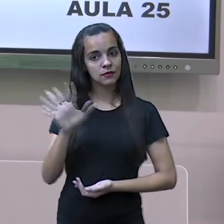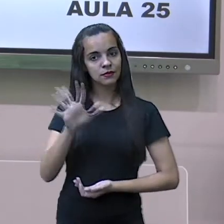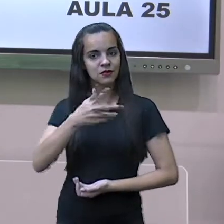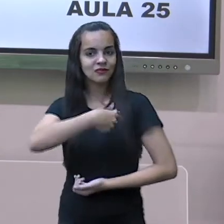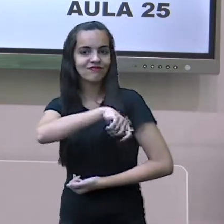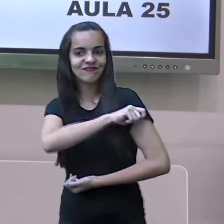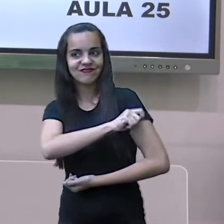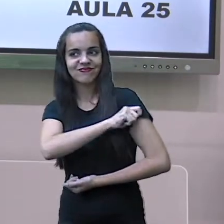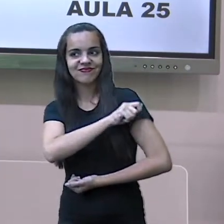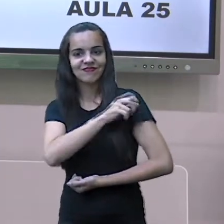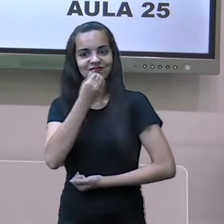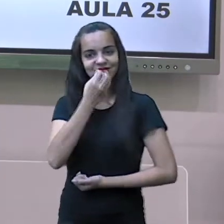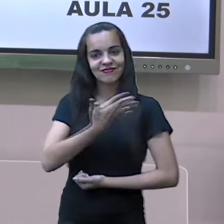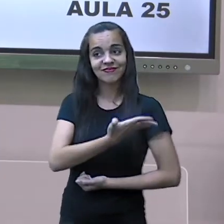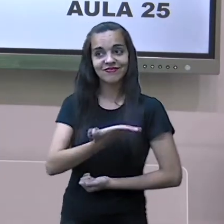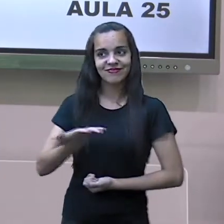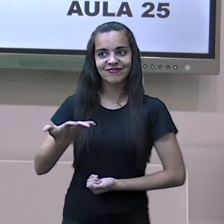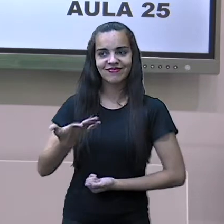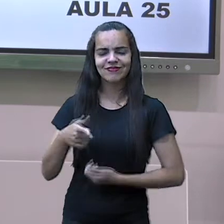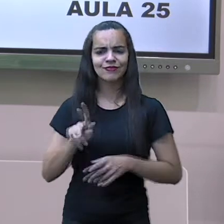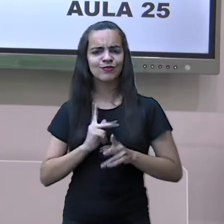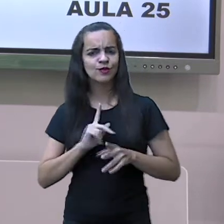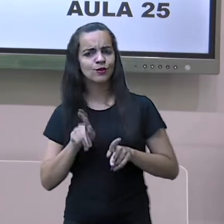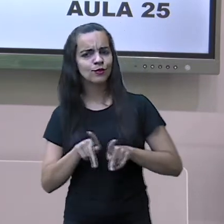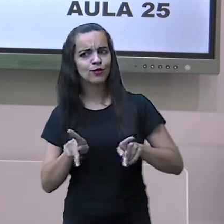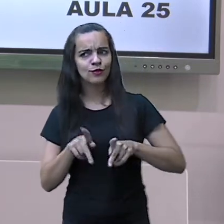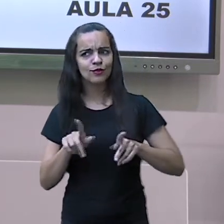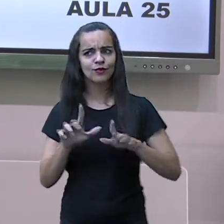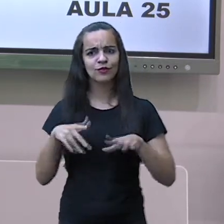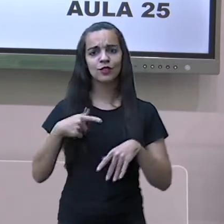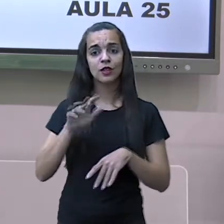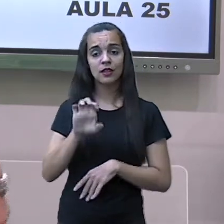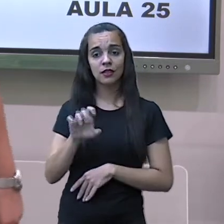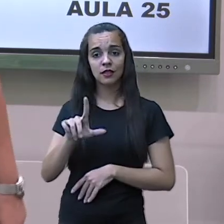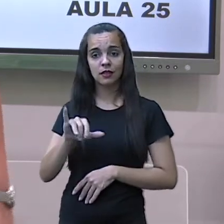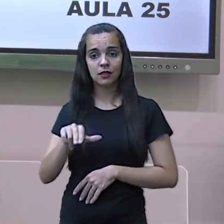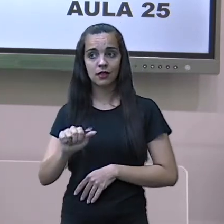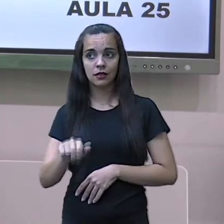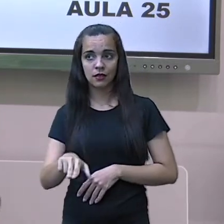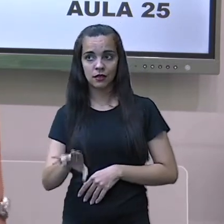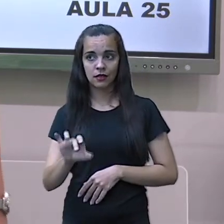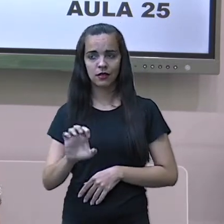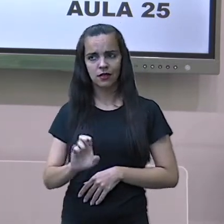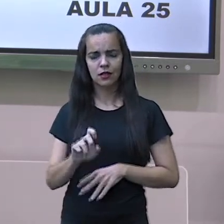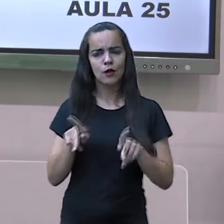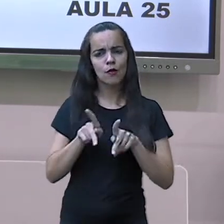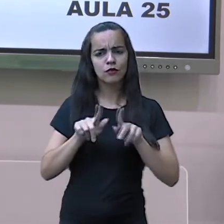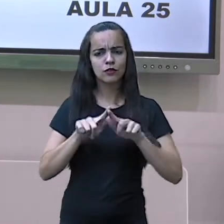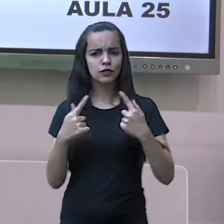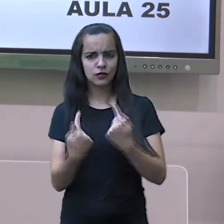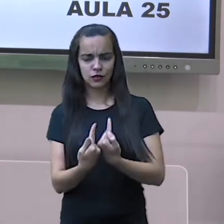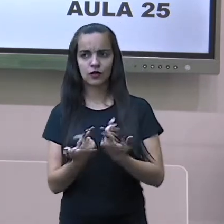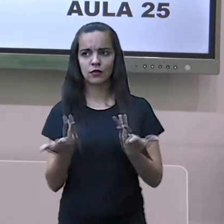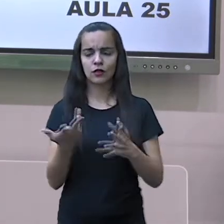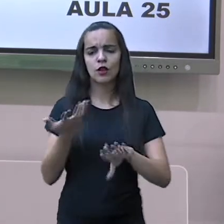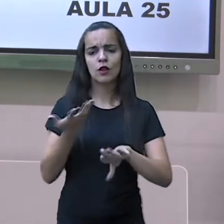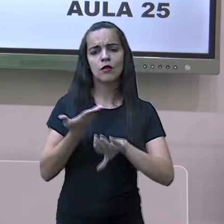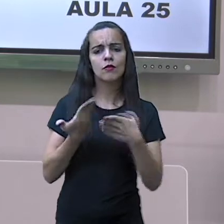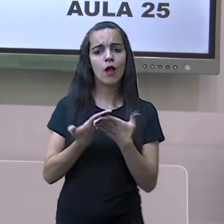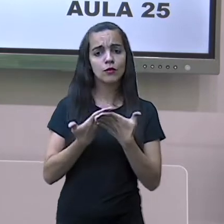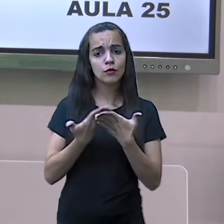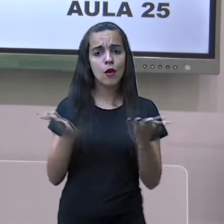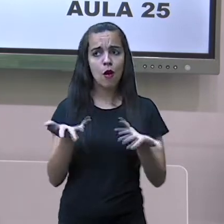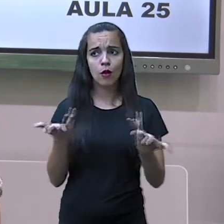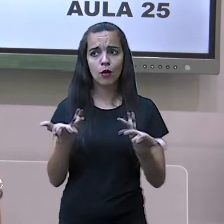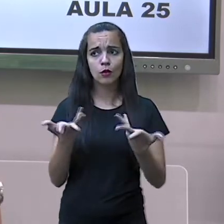Olá, estudante, tudo bem? Eu sou Eliane, sua professora de Geografia. Esta é a nossa aula de número